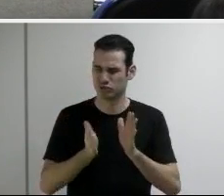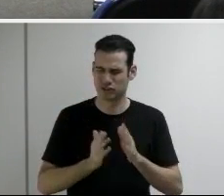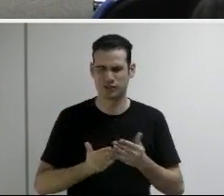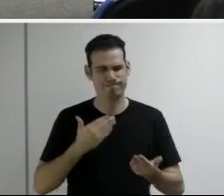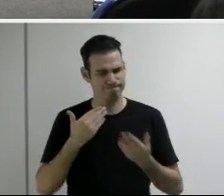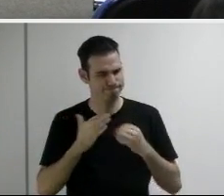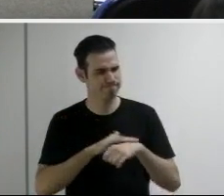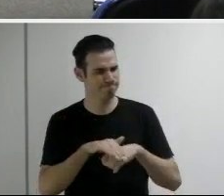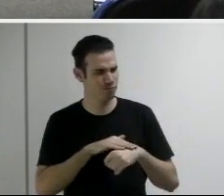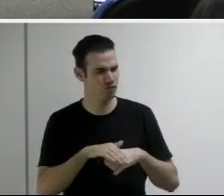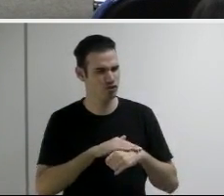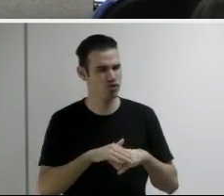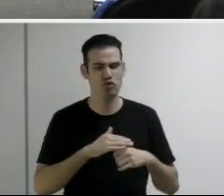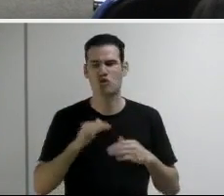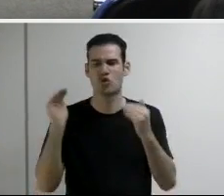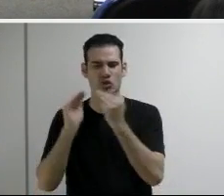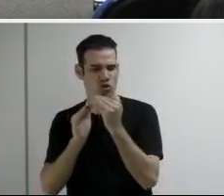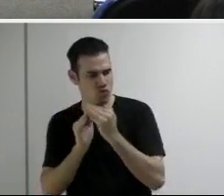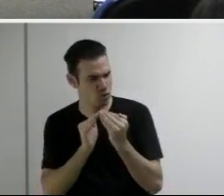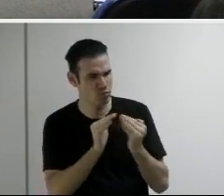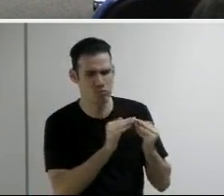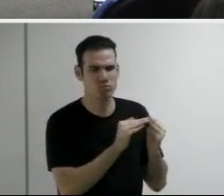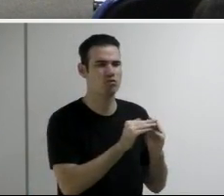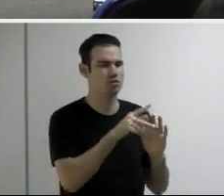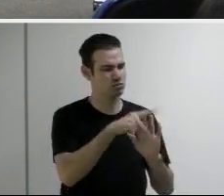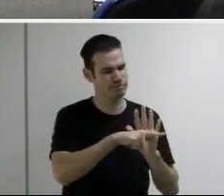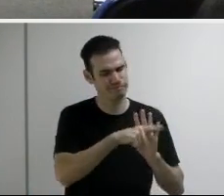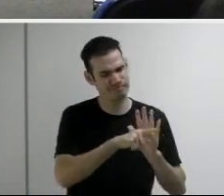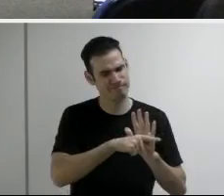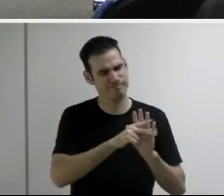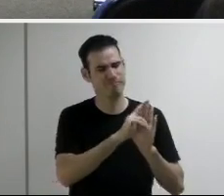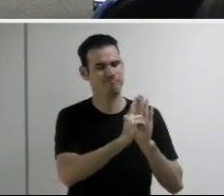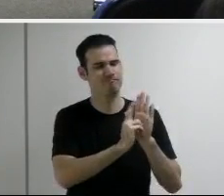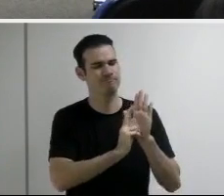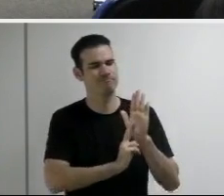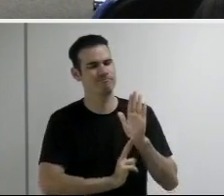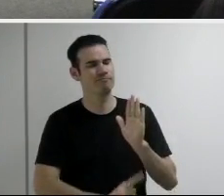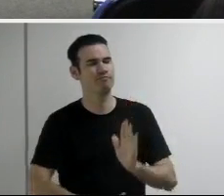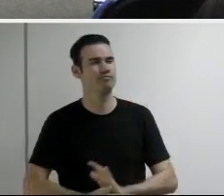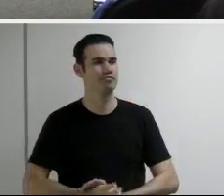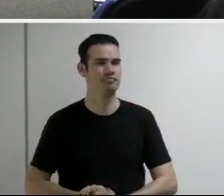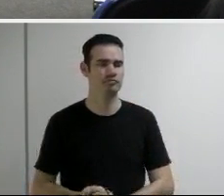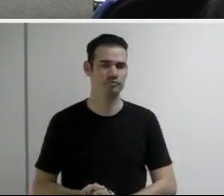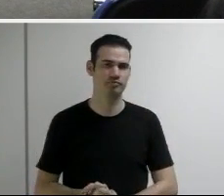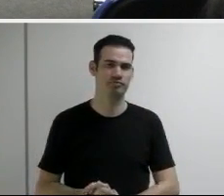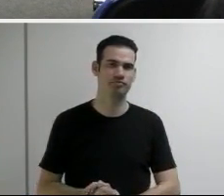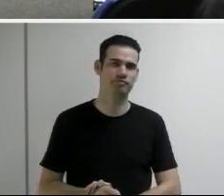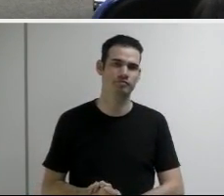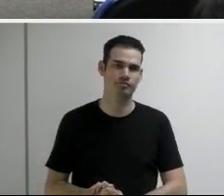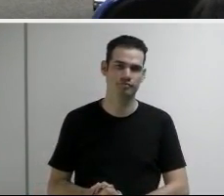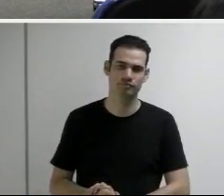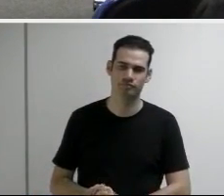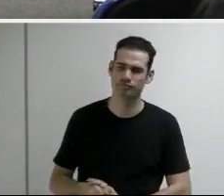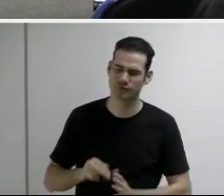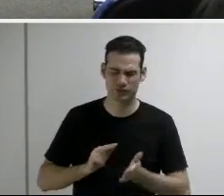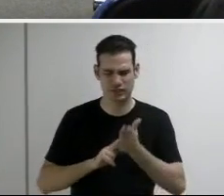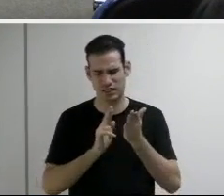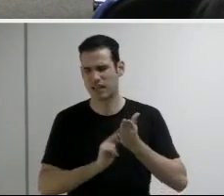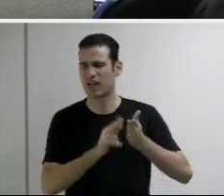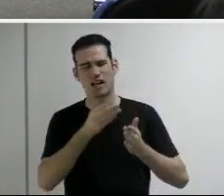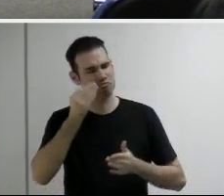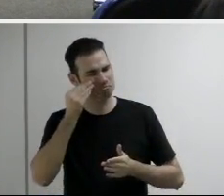É mais uma questão de decisão política mesmo, né? Se quer ir para o lado A ou quer ir para o lado todas as cartas já foram colocadas,